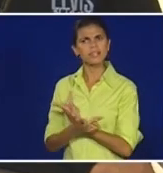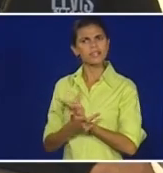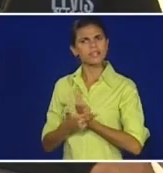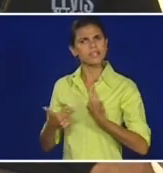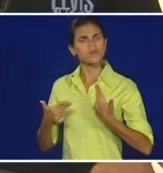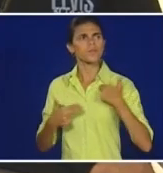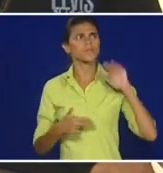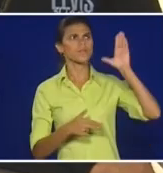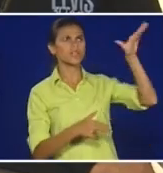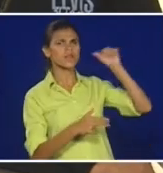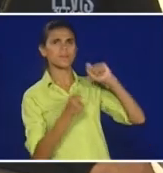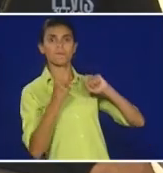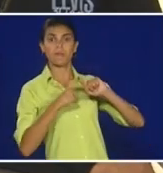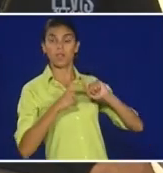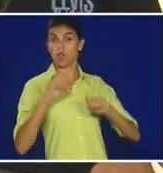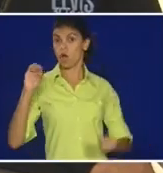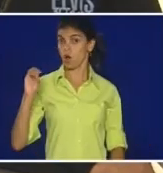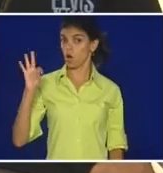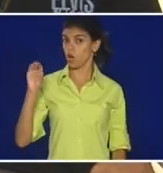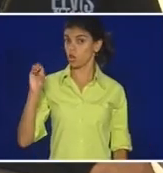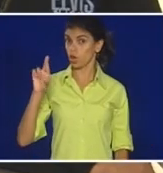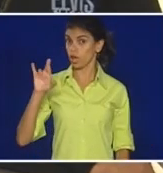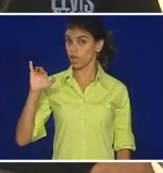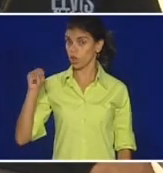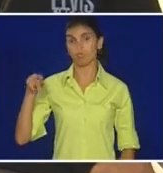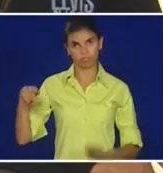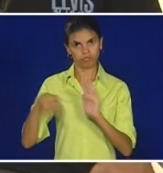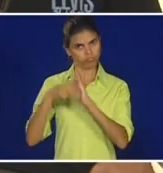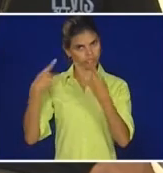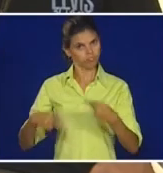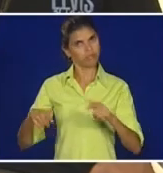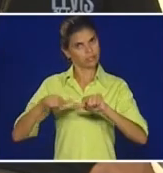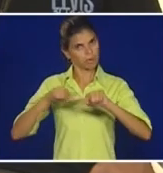otorrino do próprio hospital, que constatou a surdez do João.